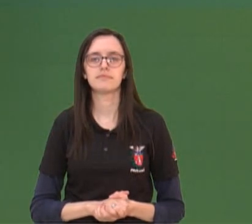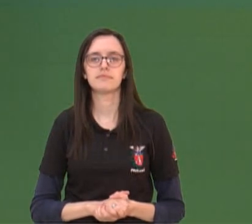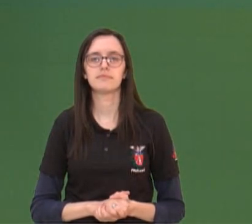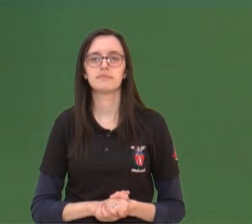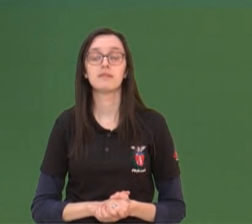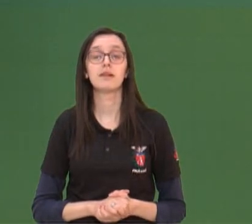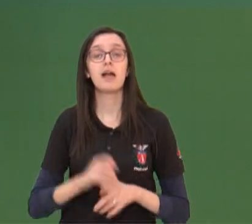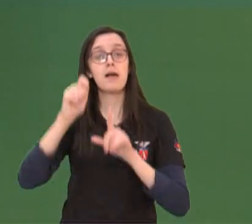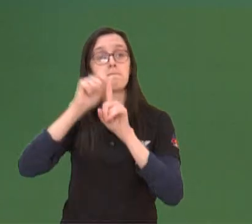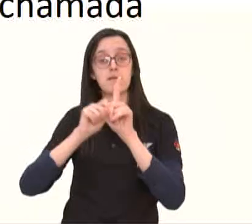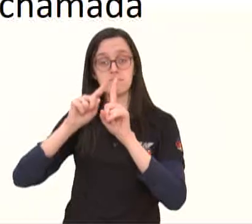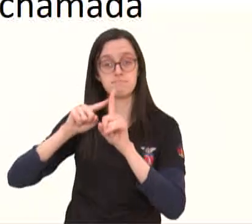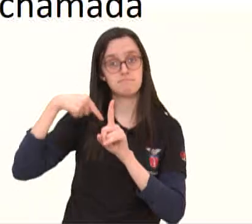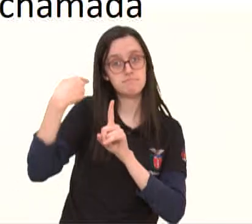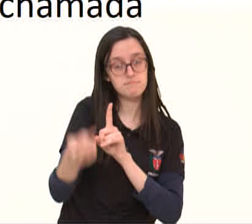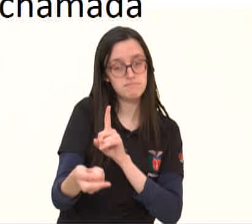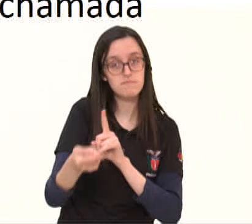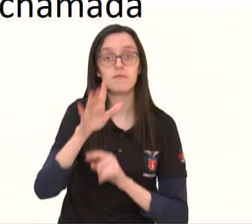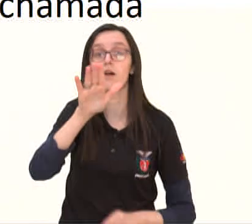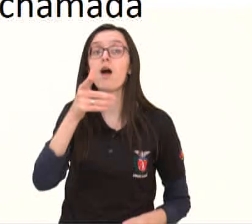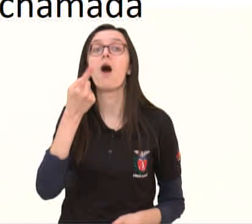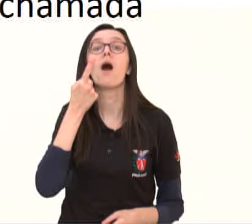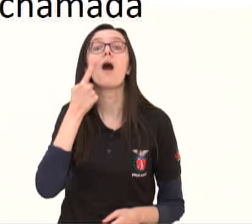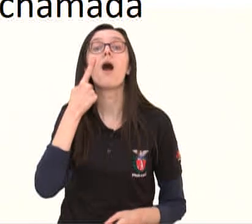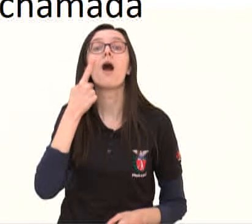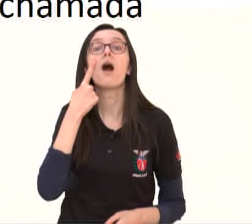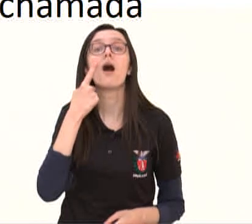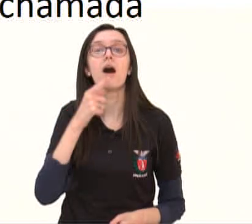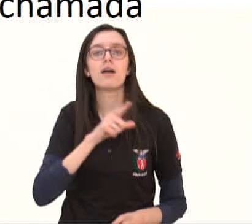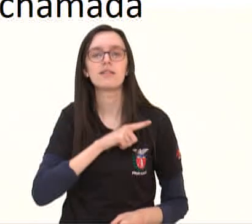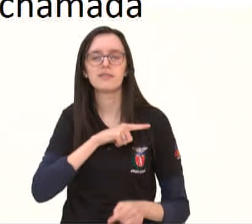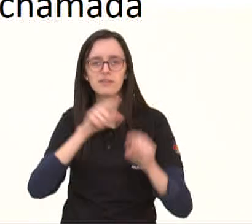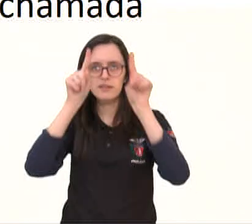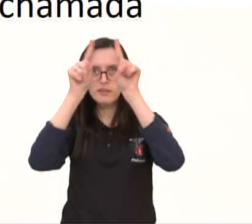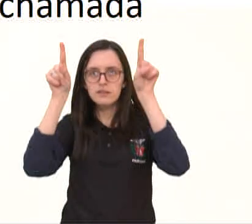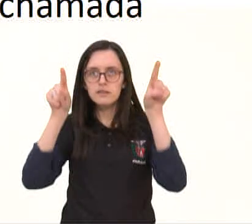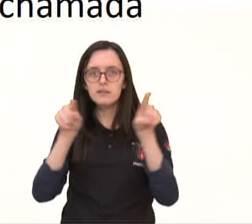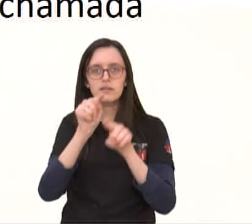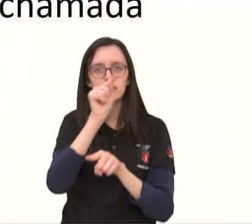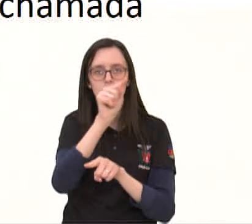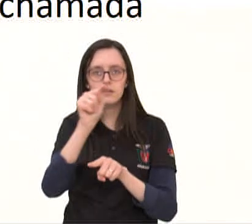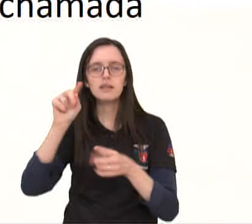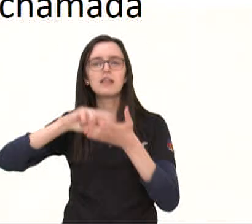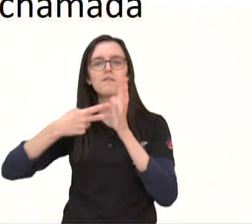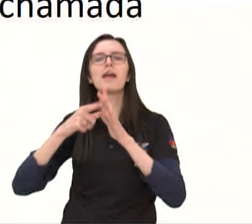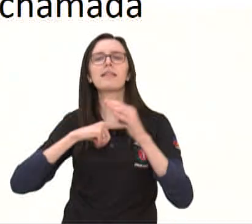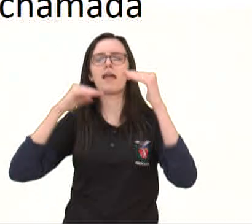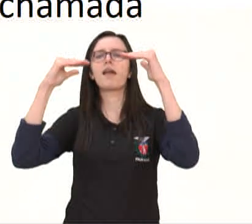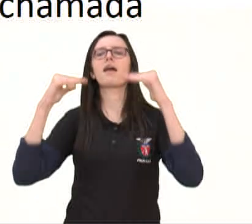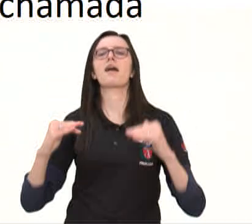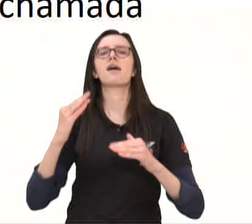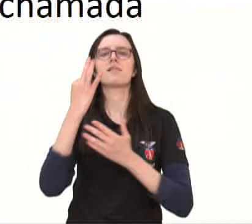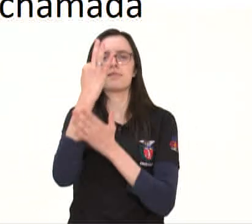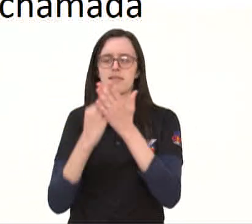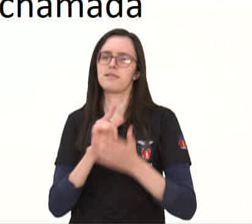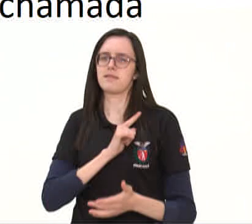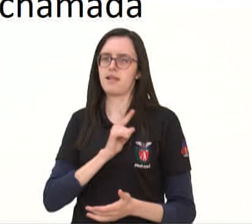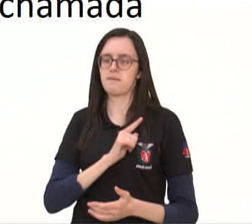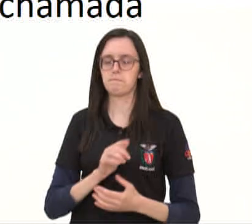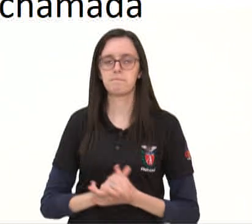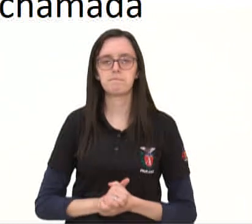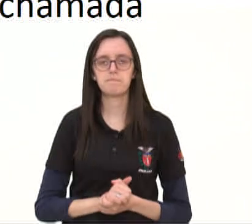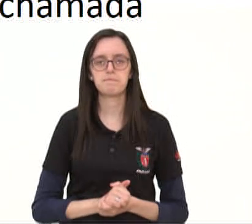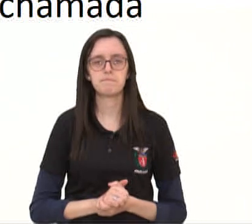No mês seguinte, vejam que eu tenho aqui esses colchetes porque tem outro texto, tem mais partes do texto,